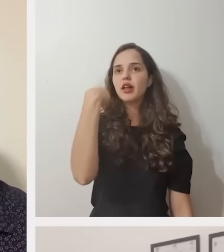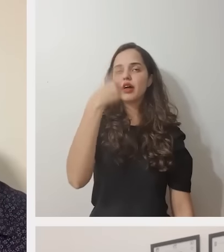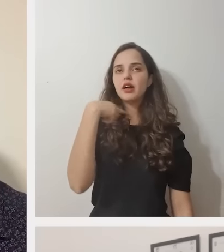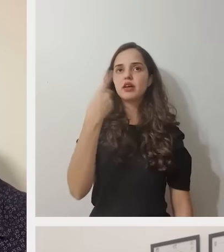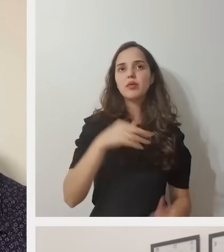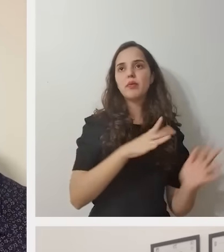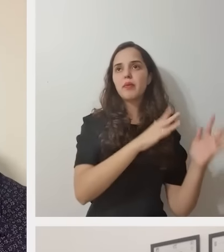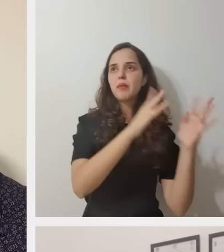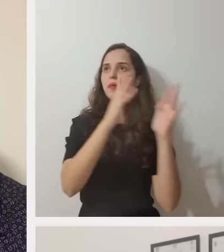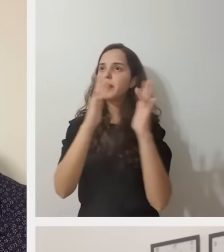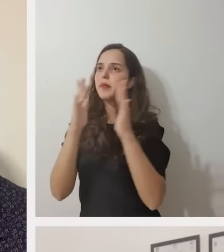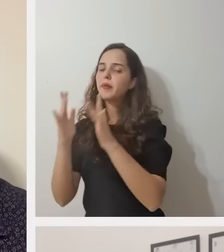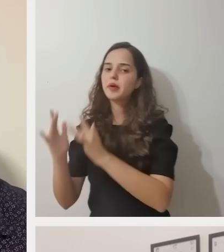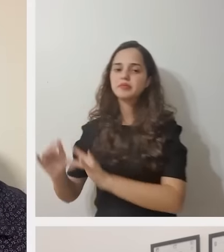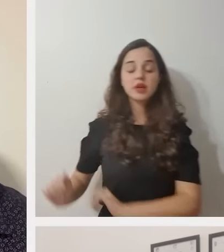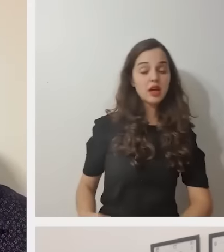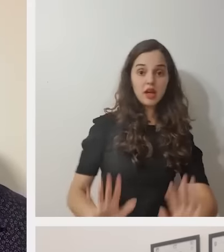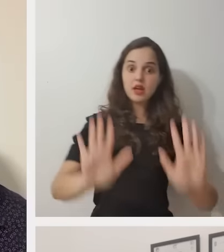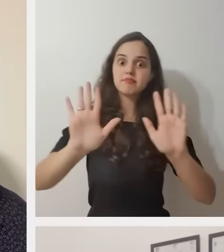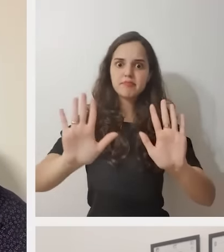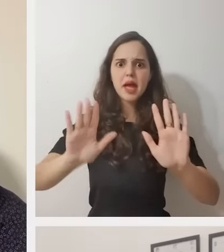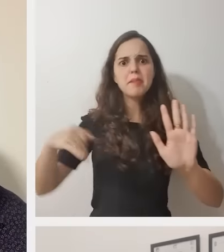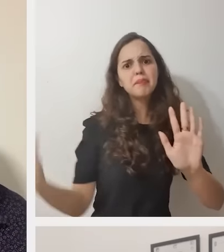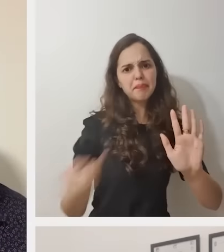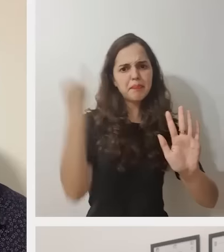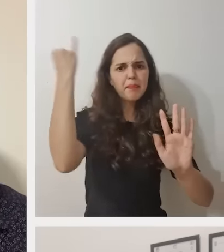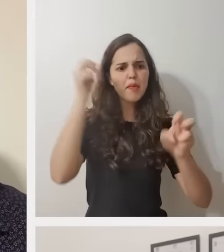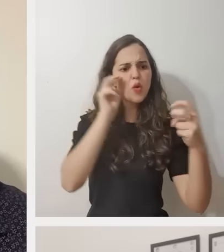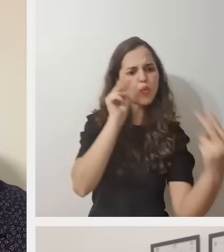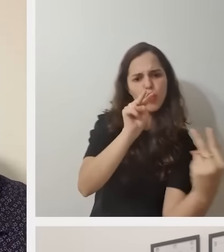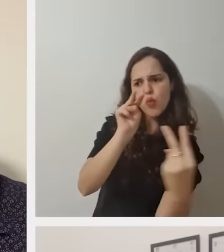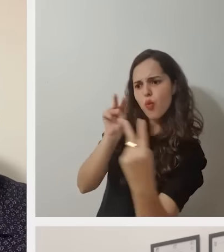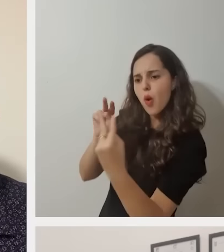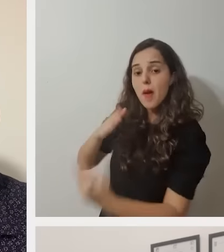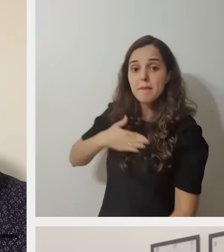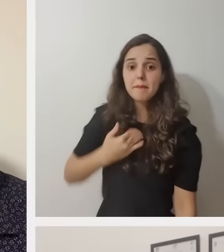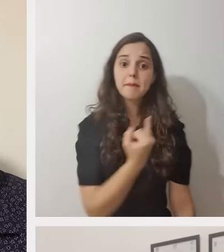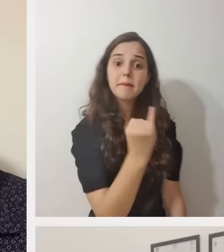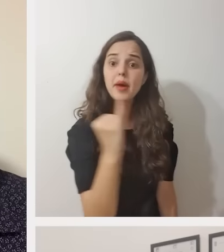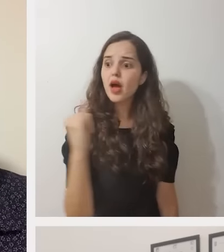quanto pra ouvir, pra entender o meu